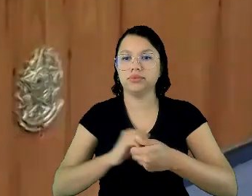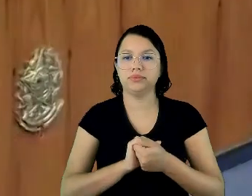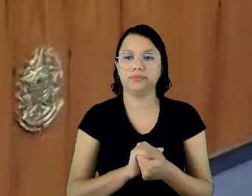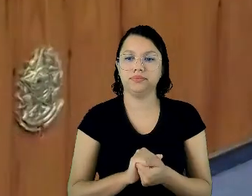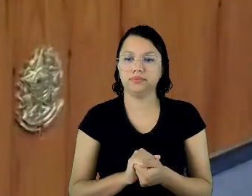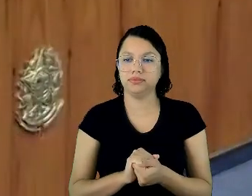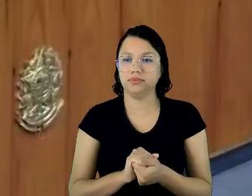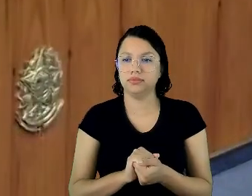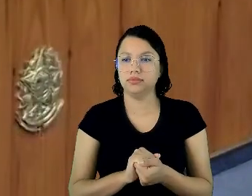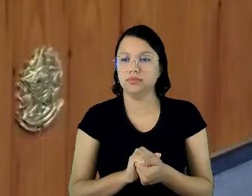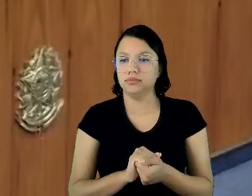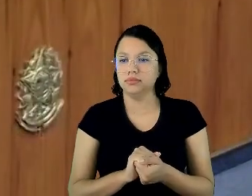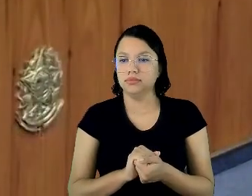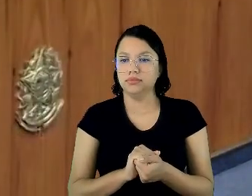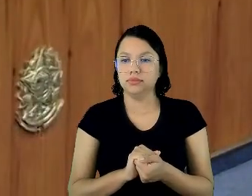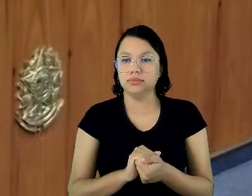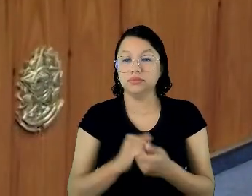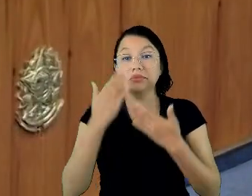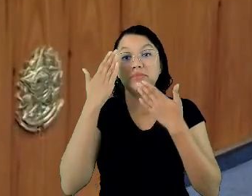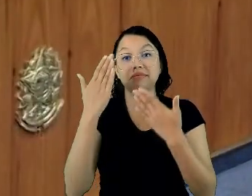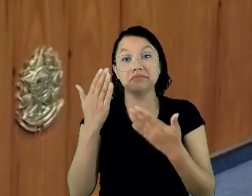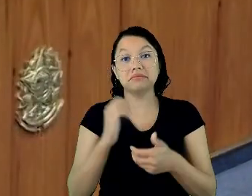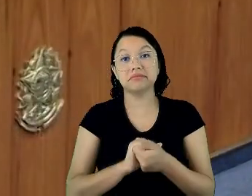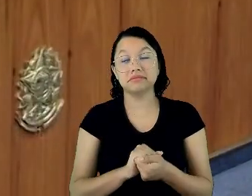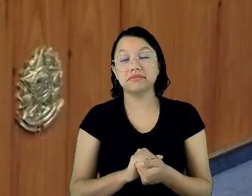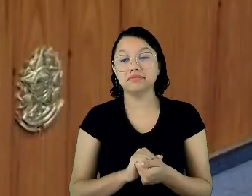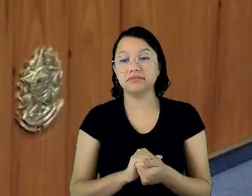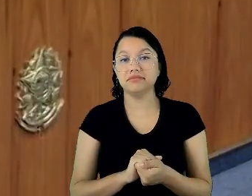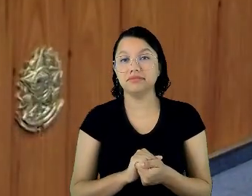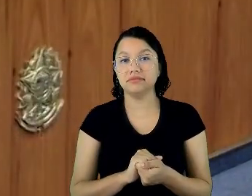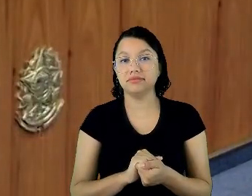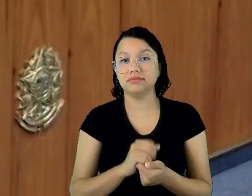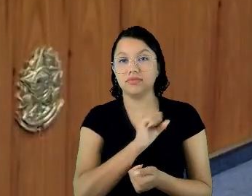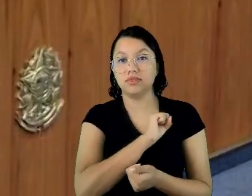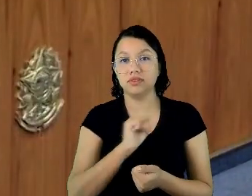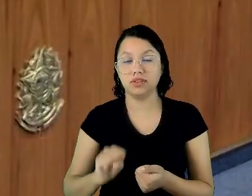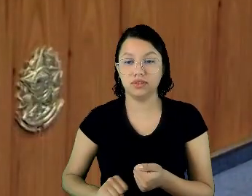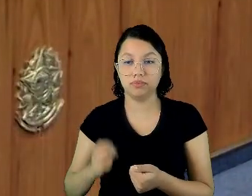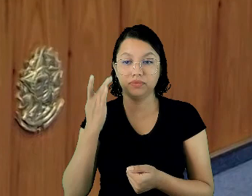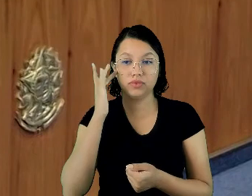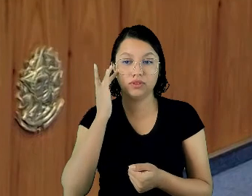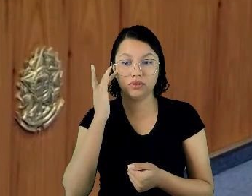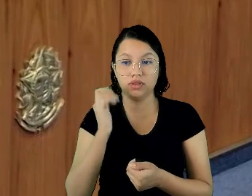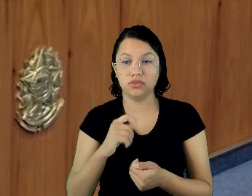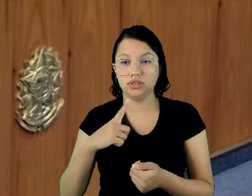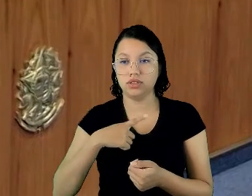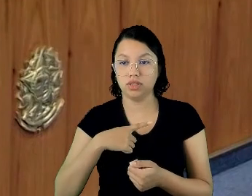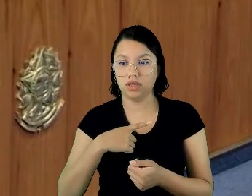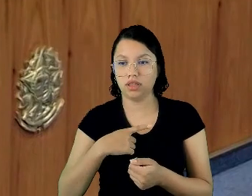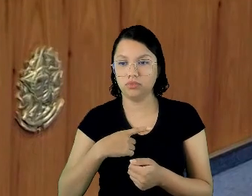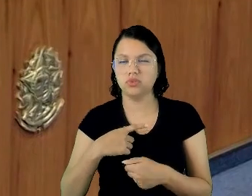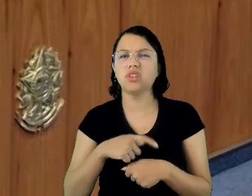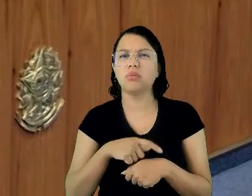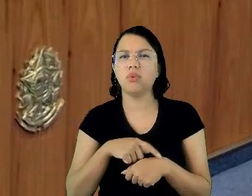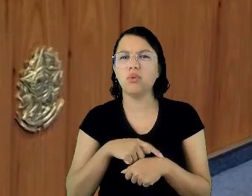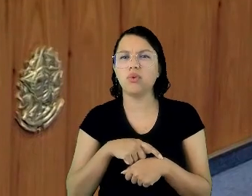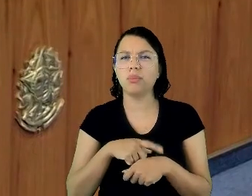Obrigado, doutora Ana Carolina, senador Nelson Trade. Eu acho que temos tempo para uma pergunta da plateia.